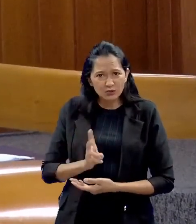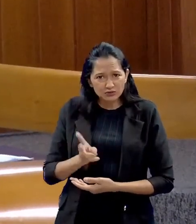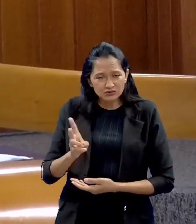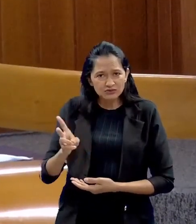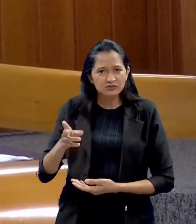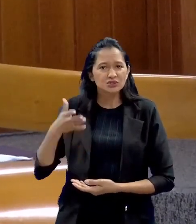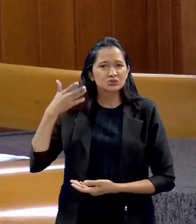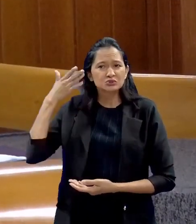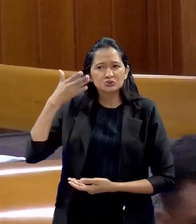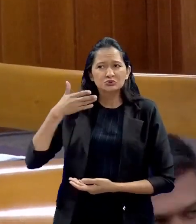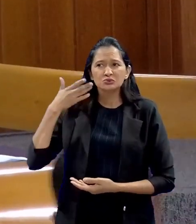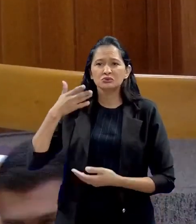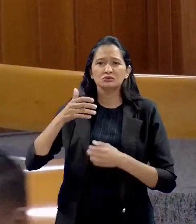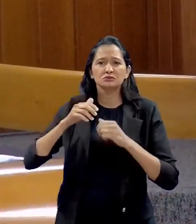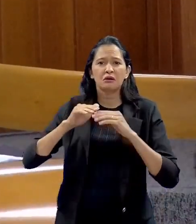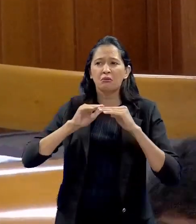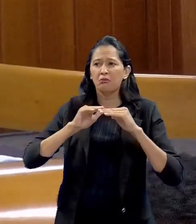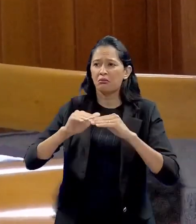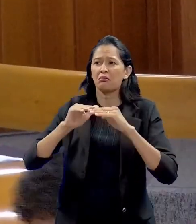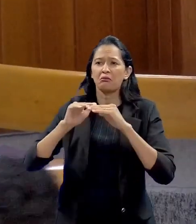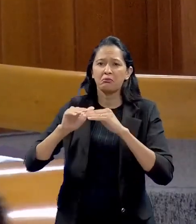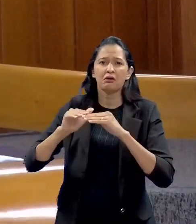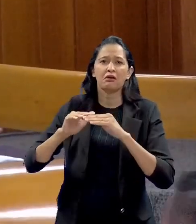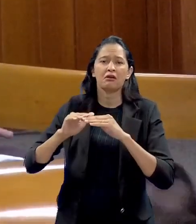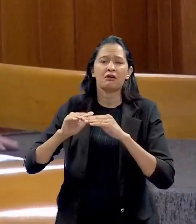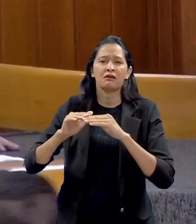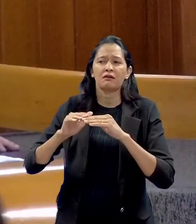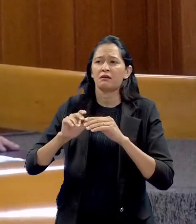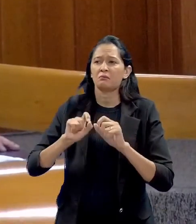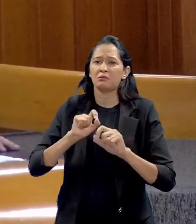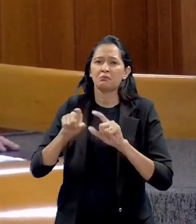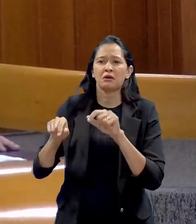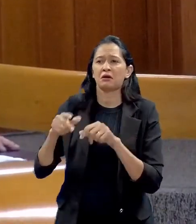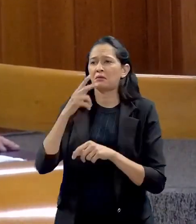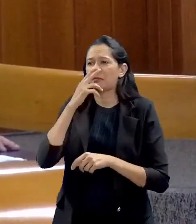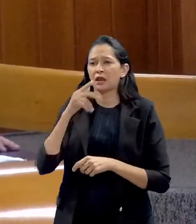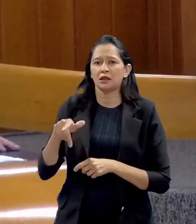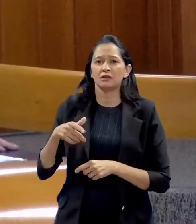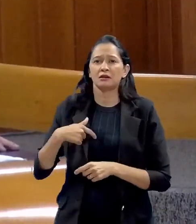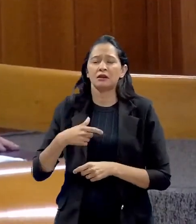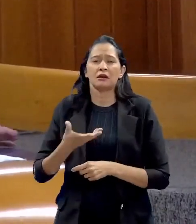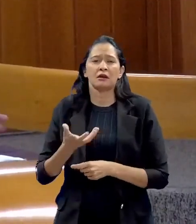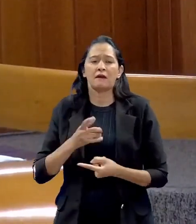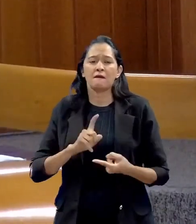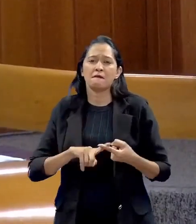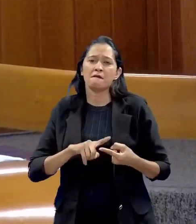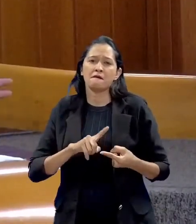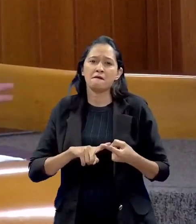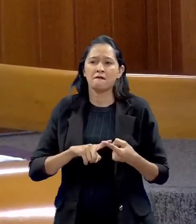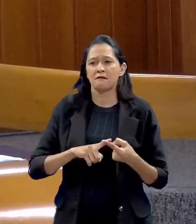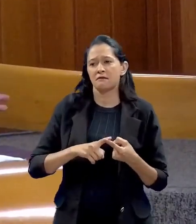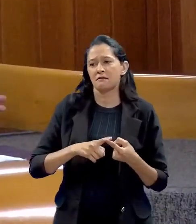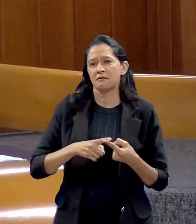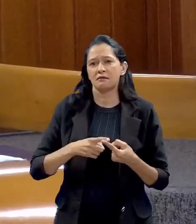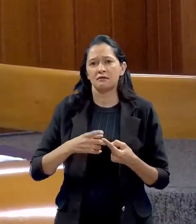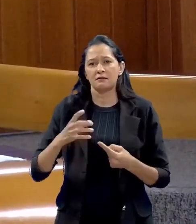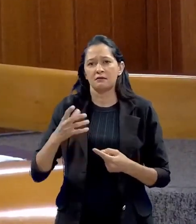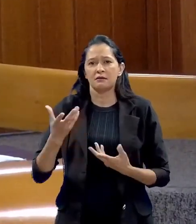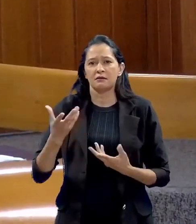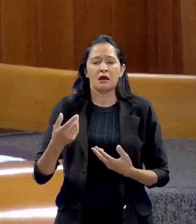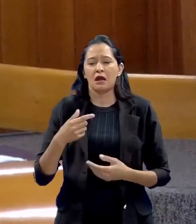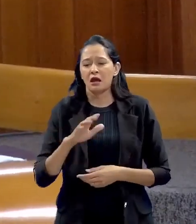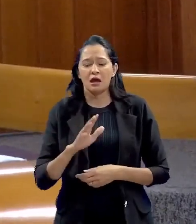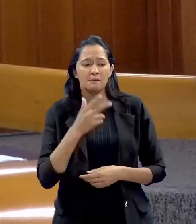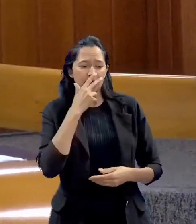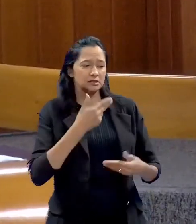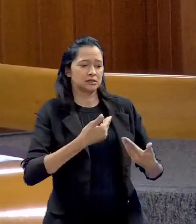discurso, que é discurso de birrinha, que é discurso de que não foi bem